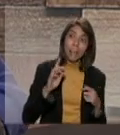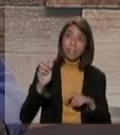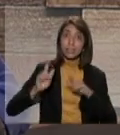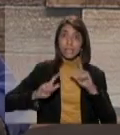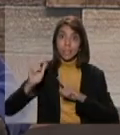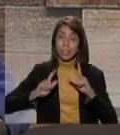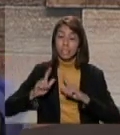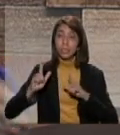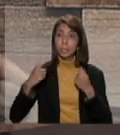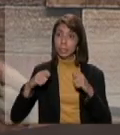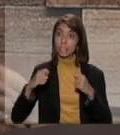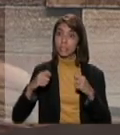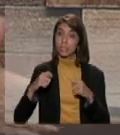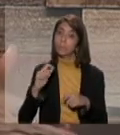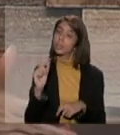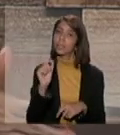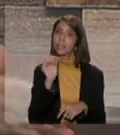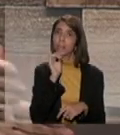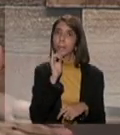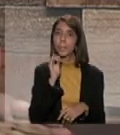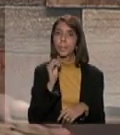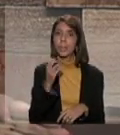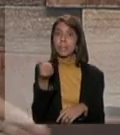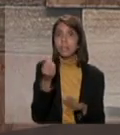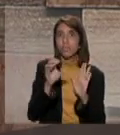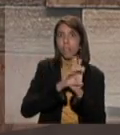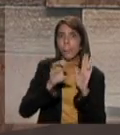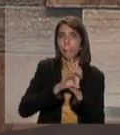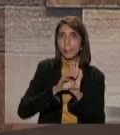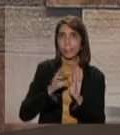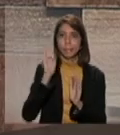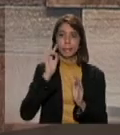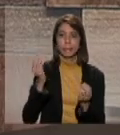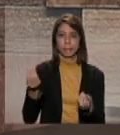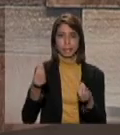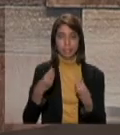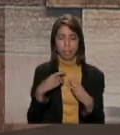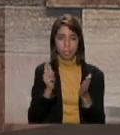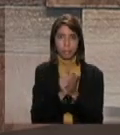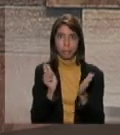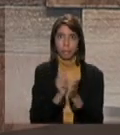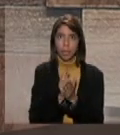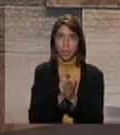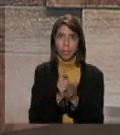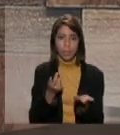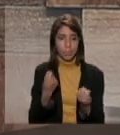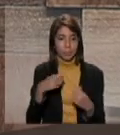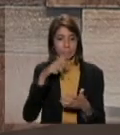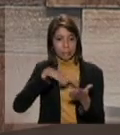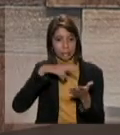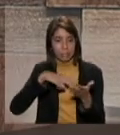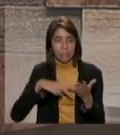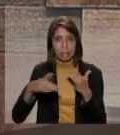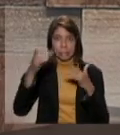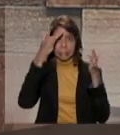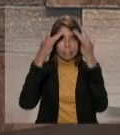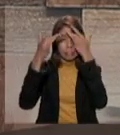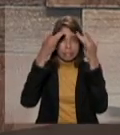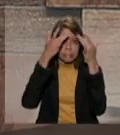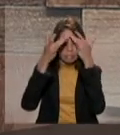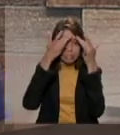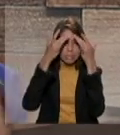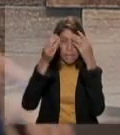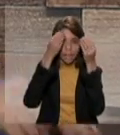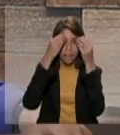mas é que televisão, você recebe 6 capítulos, na terça-feira você decupa aqueles capítulos, você decora